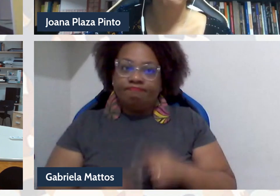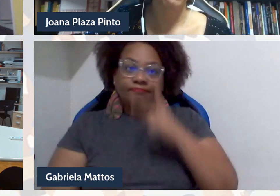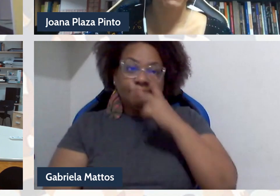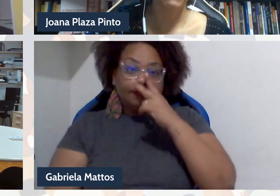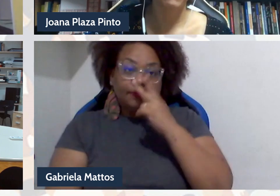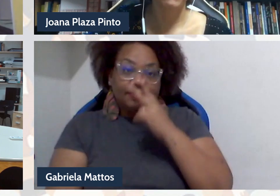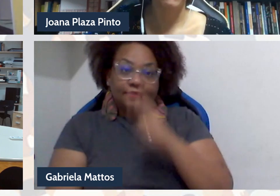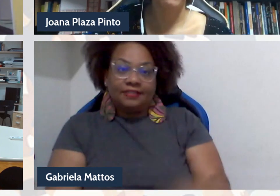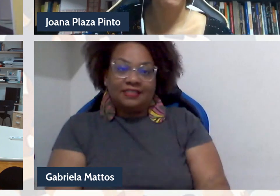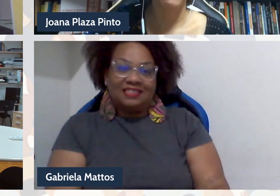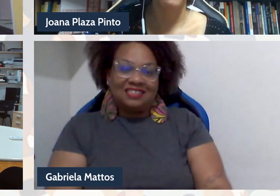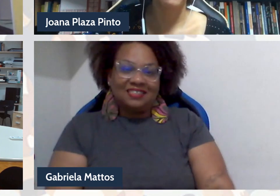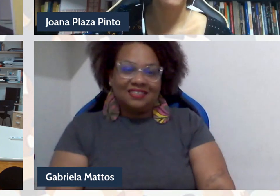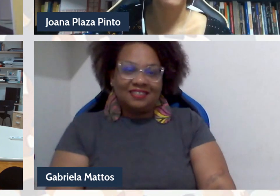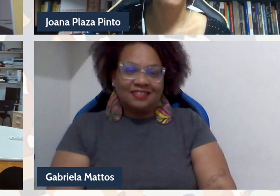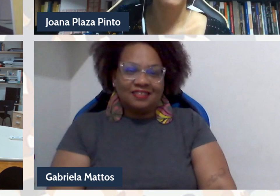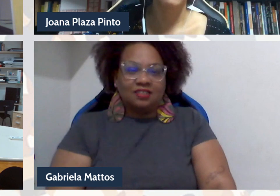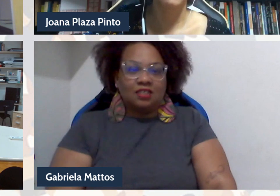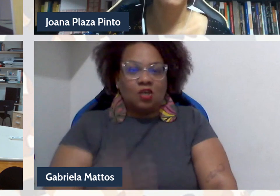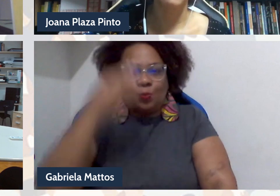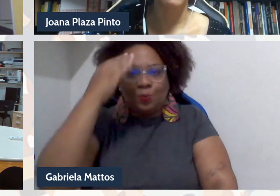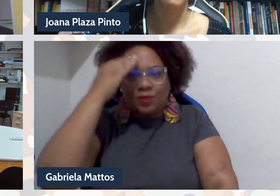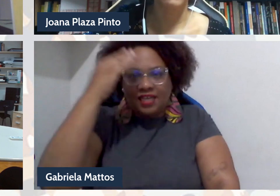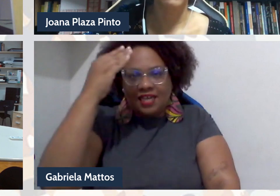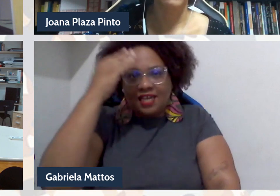Muito obrigada, Joana. Eu gostaria de